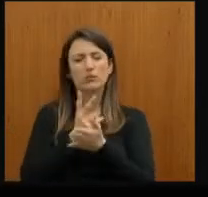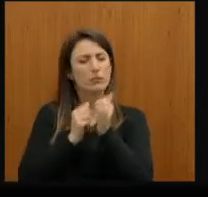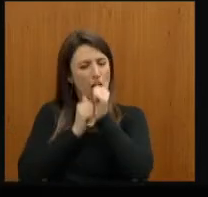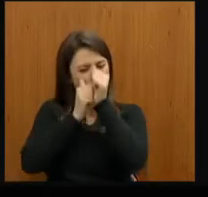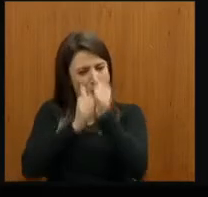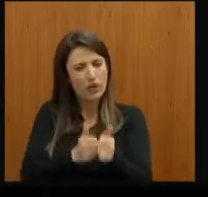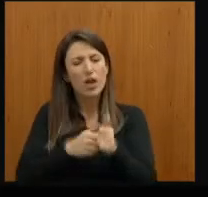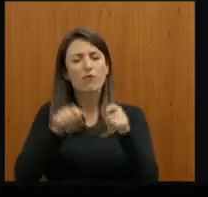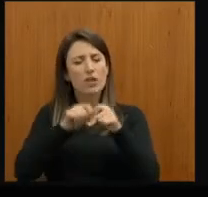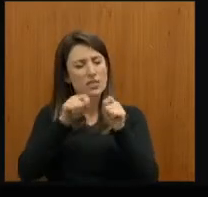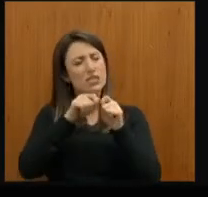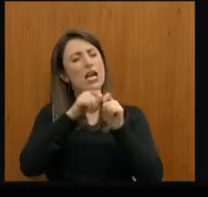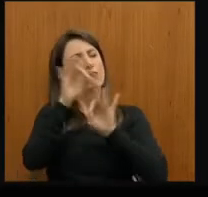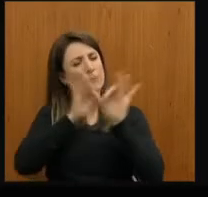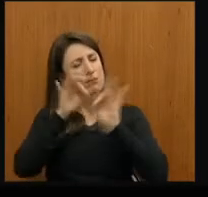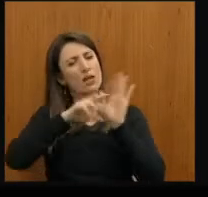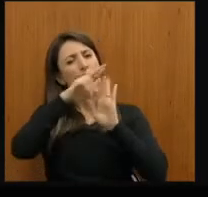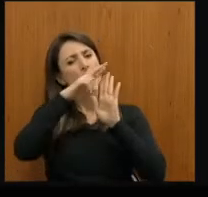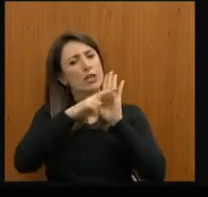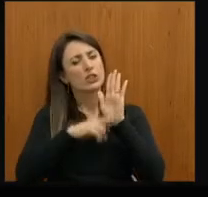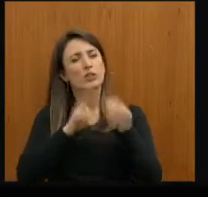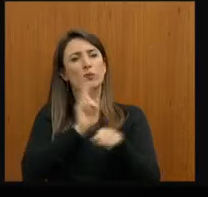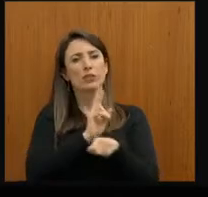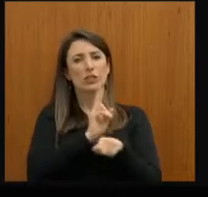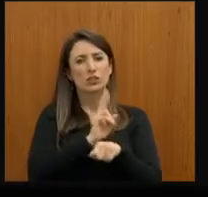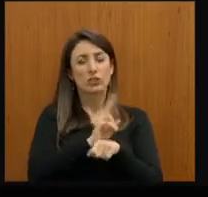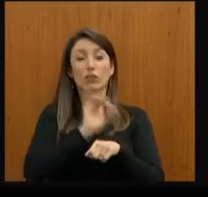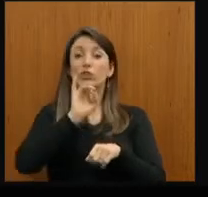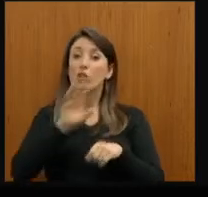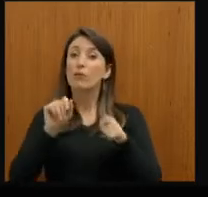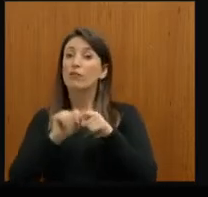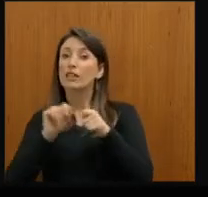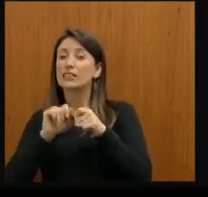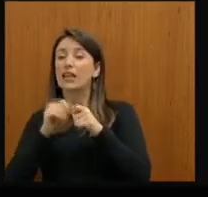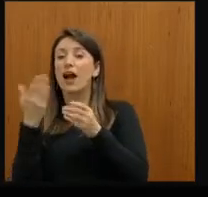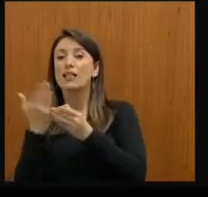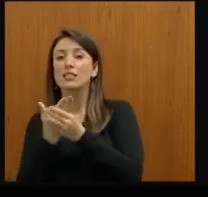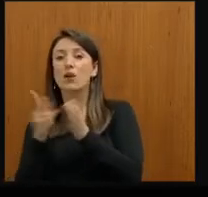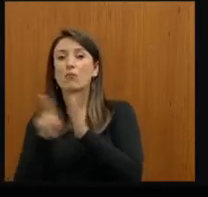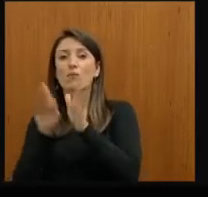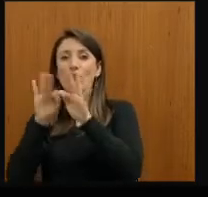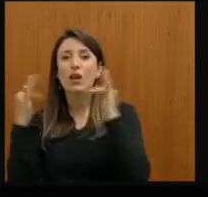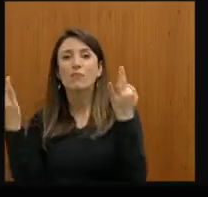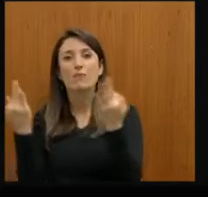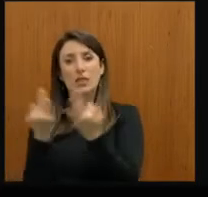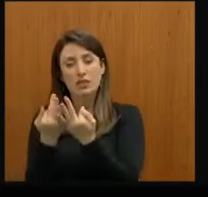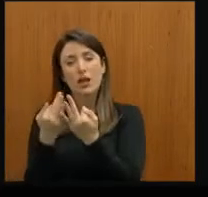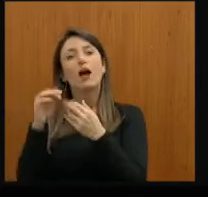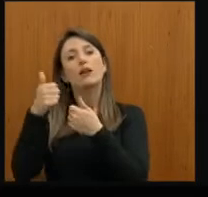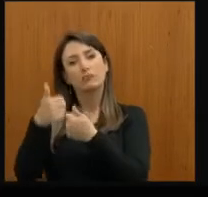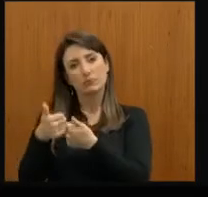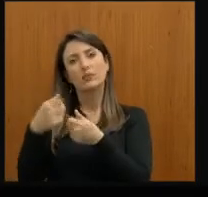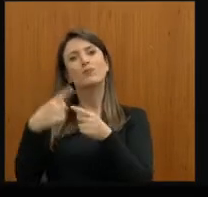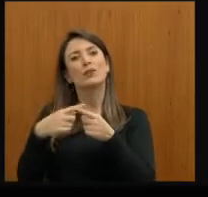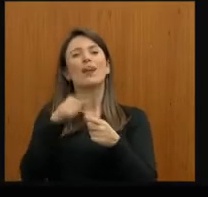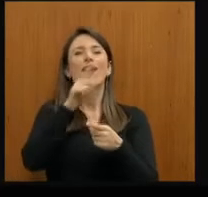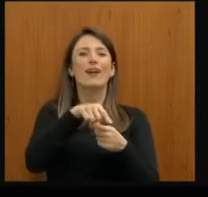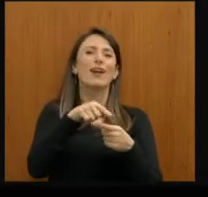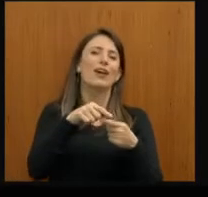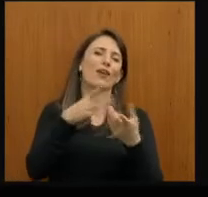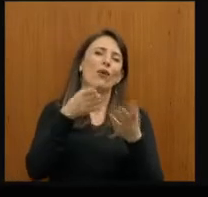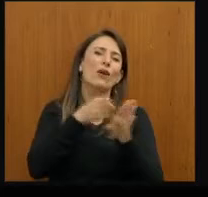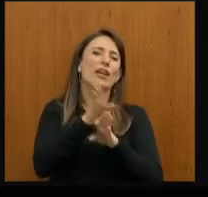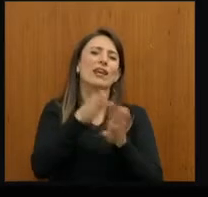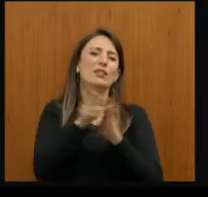para fazer as ações família aí nós verificamos é uma orientação aí das defensorias de todos os